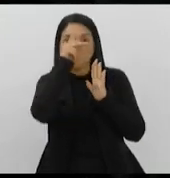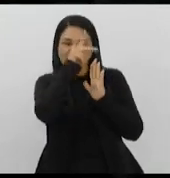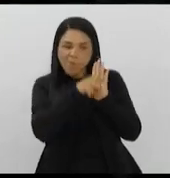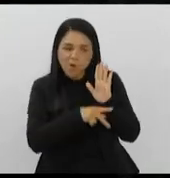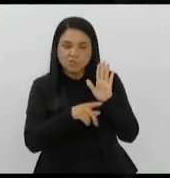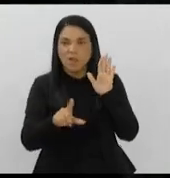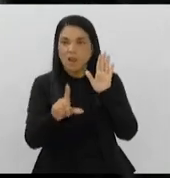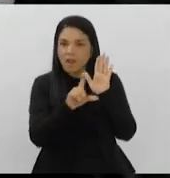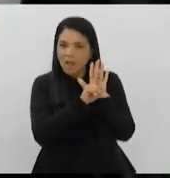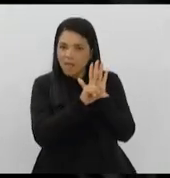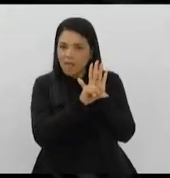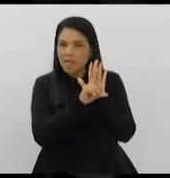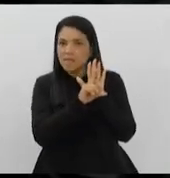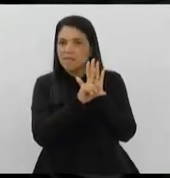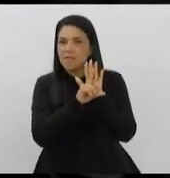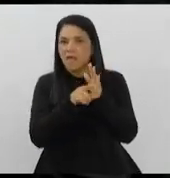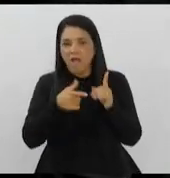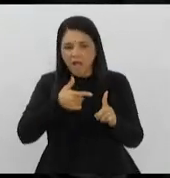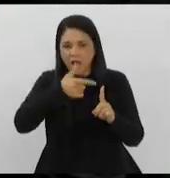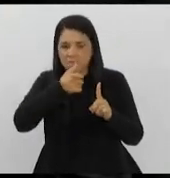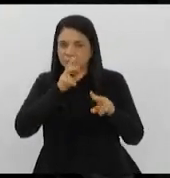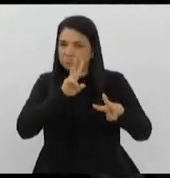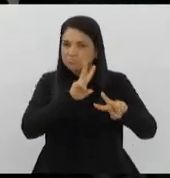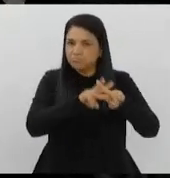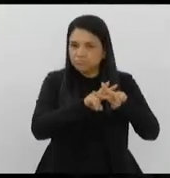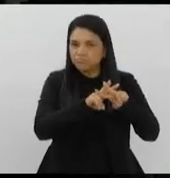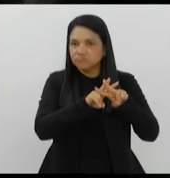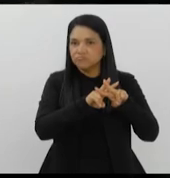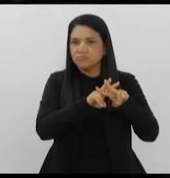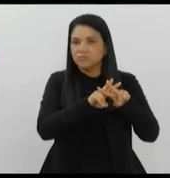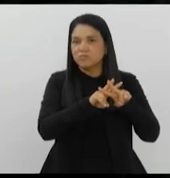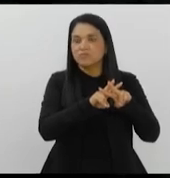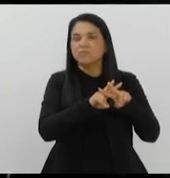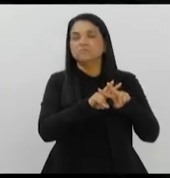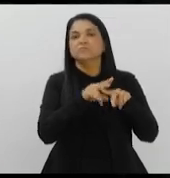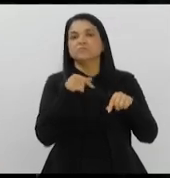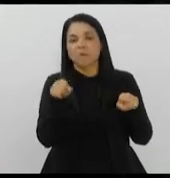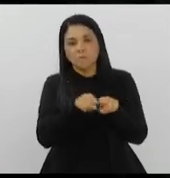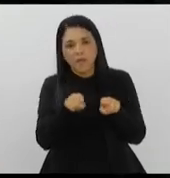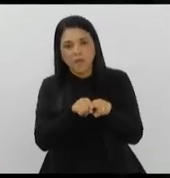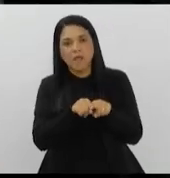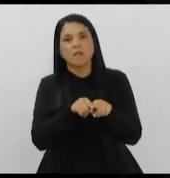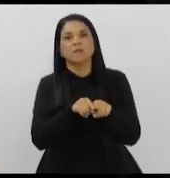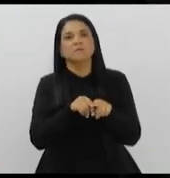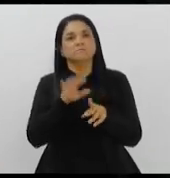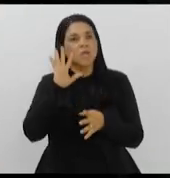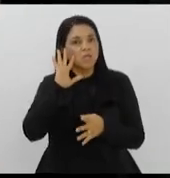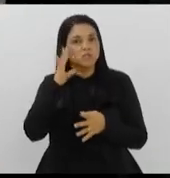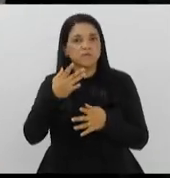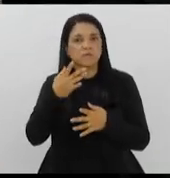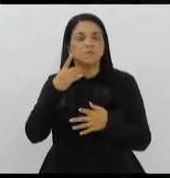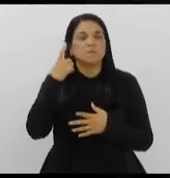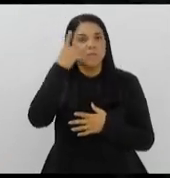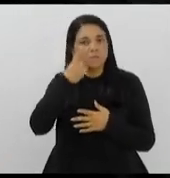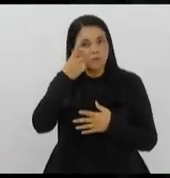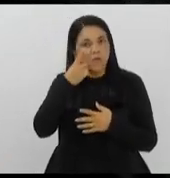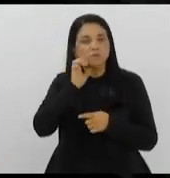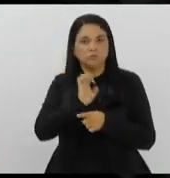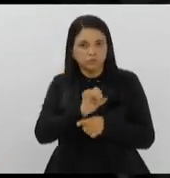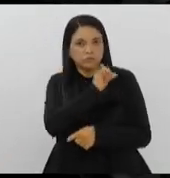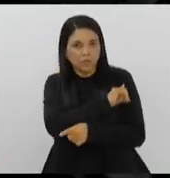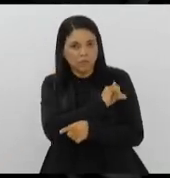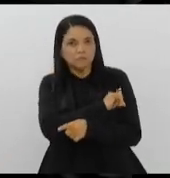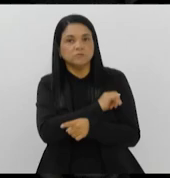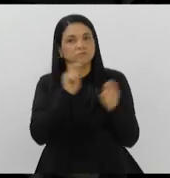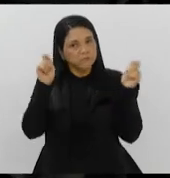de passar armamento apreendido para a Força Estadual, enfim, é um projeto de vanguarda, parabenizar a CCJ, a